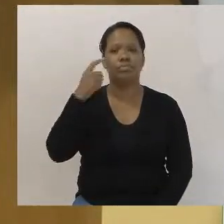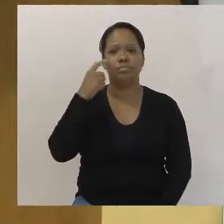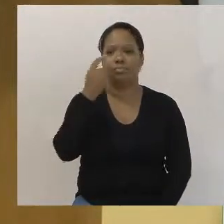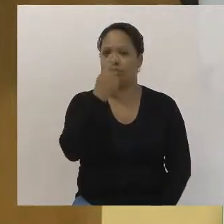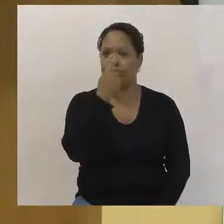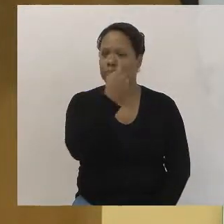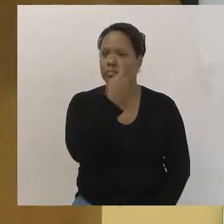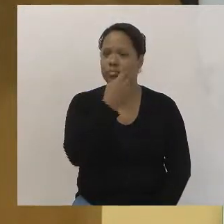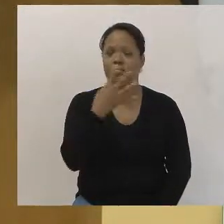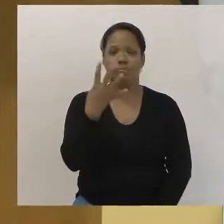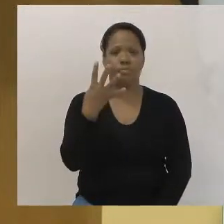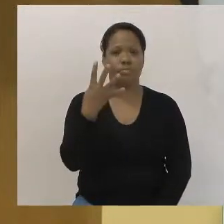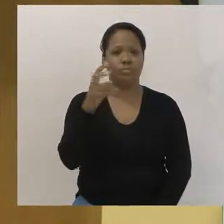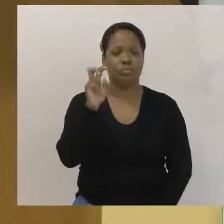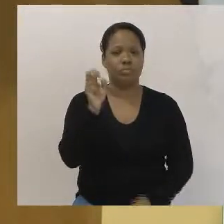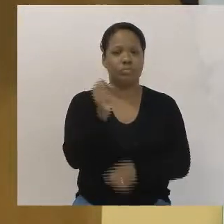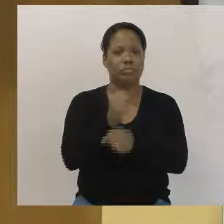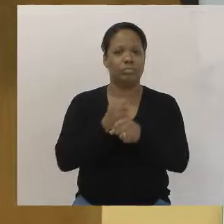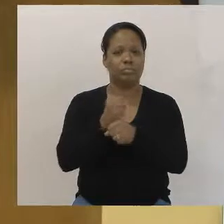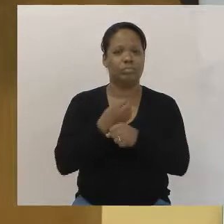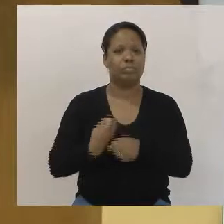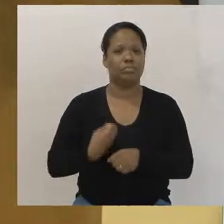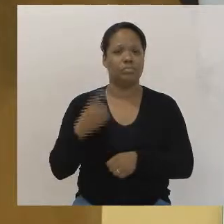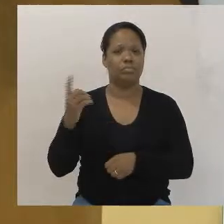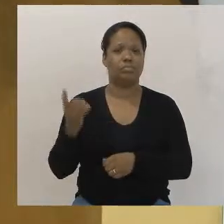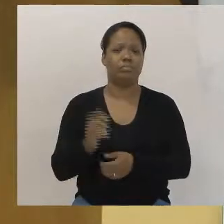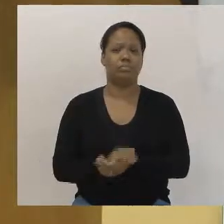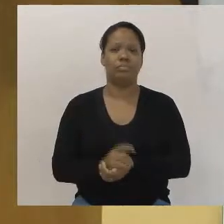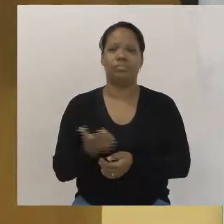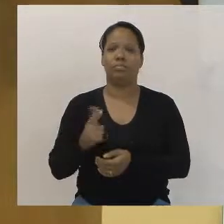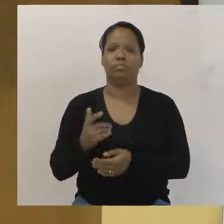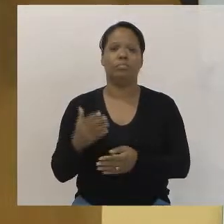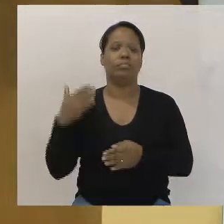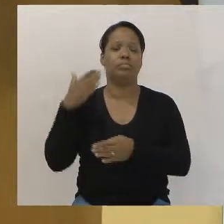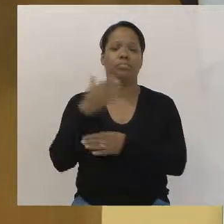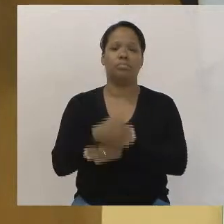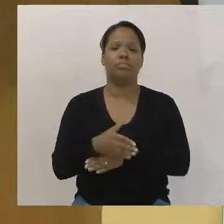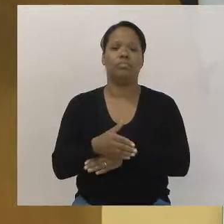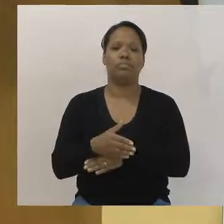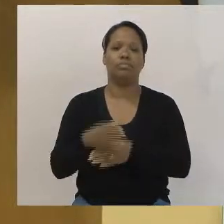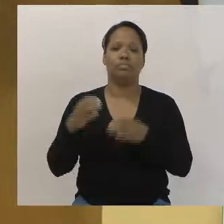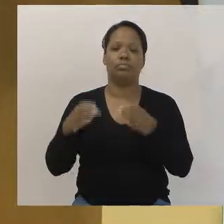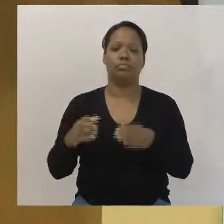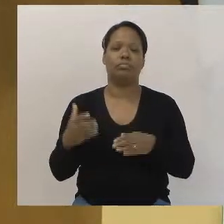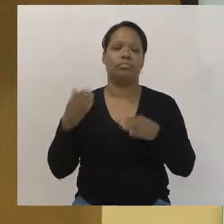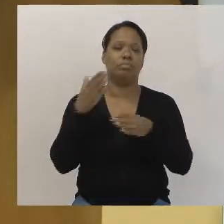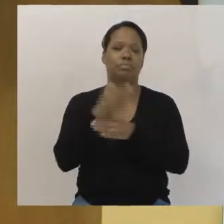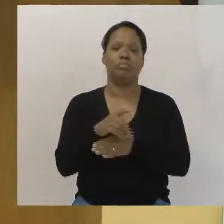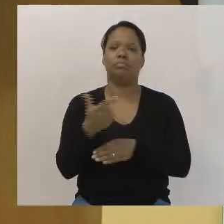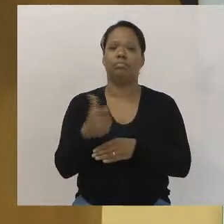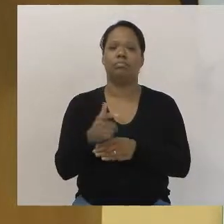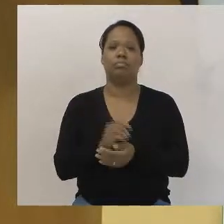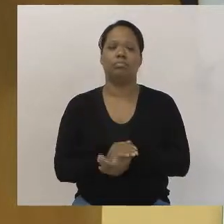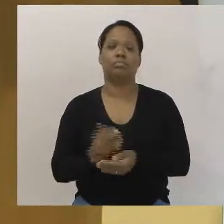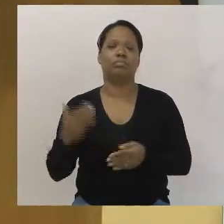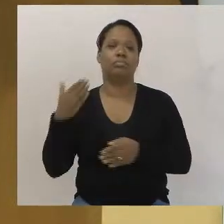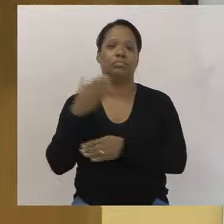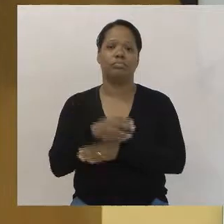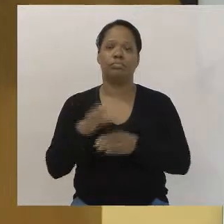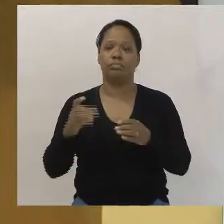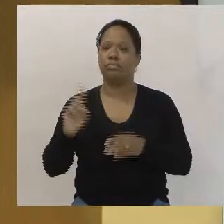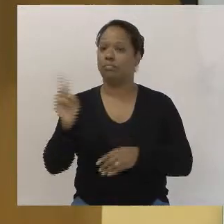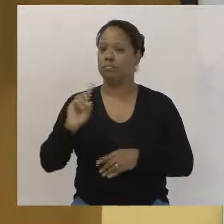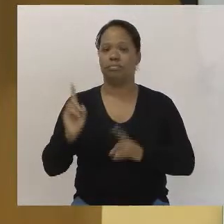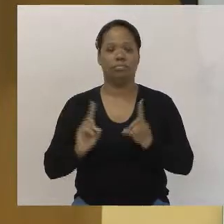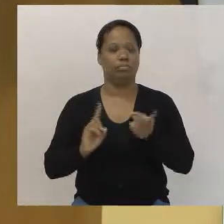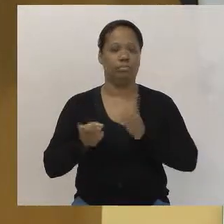45 anos que moram lá lá não tem entrada do bairro a entrada do bairro não é pela